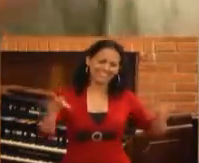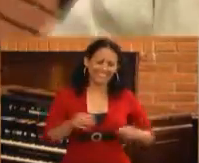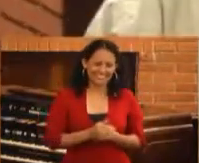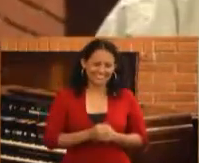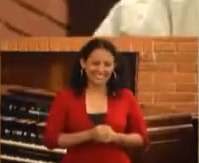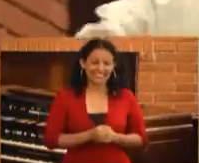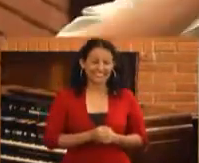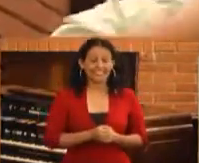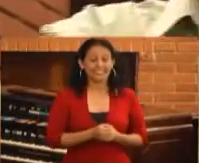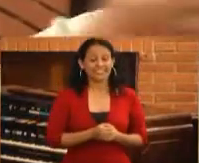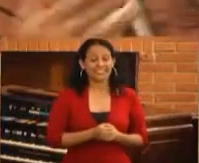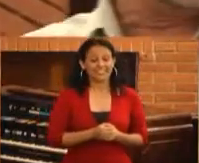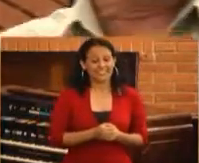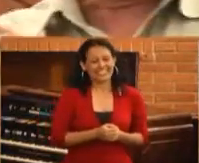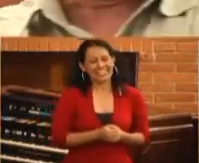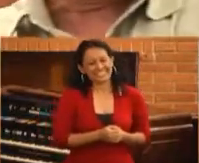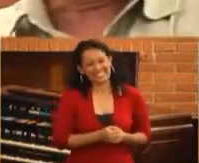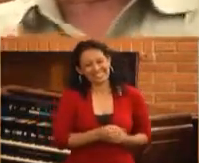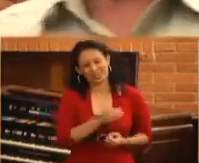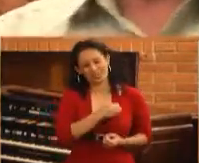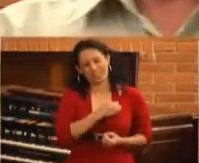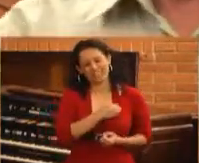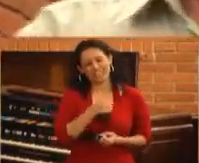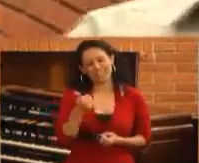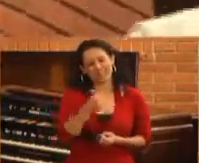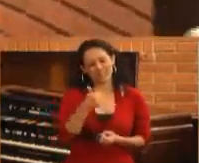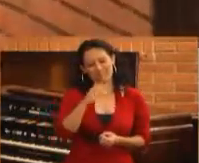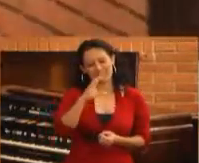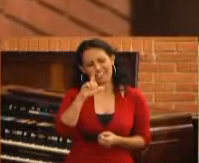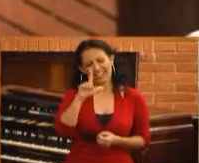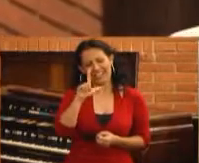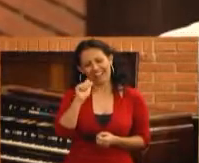primeira classe, porque tem de primeira, tem de segunda, tem de terceira.